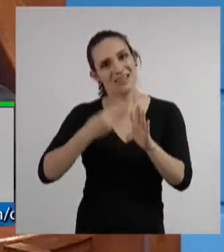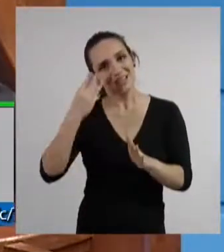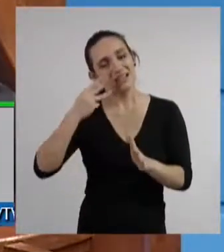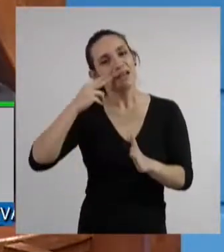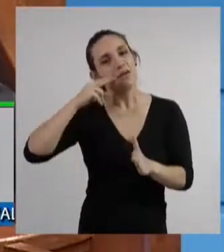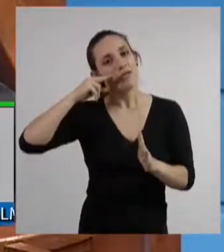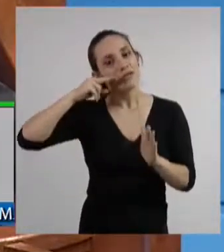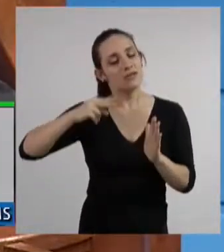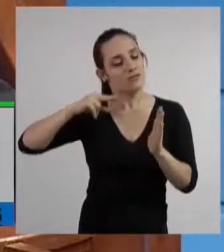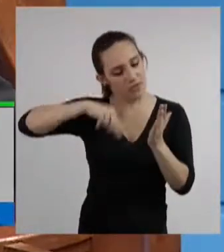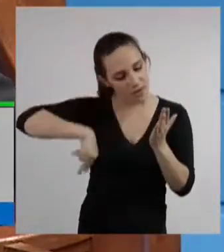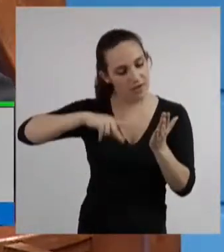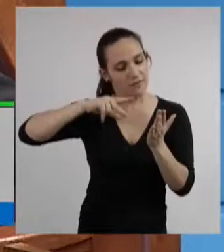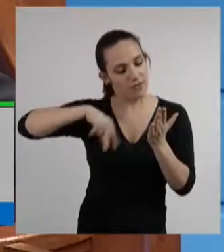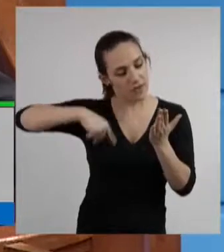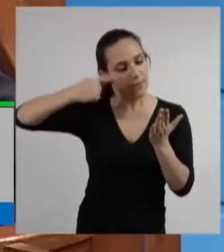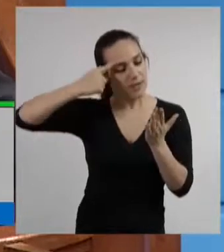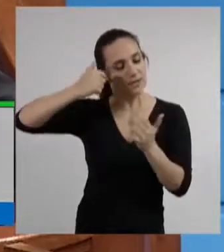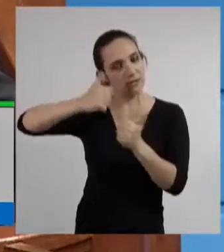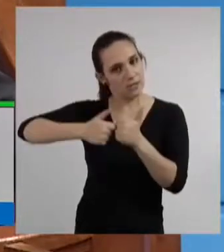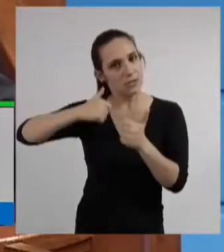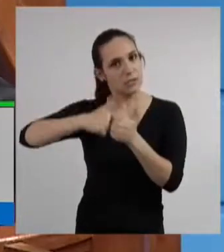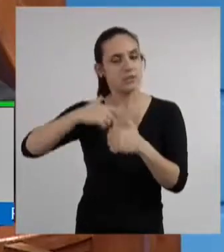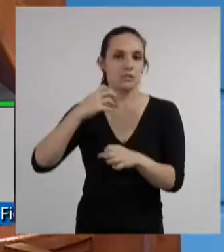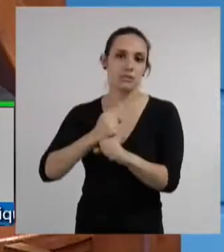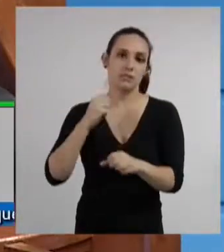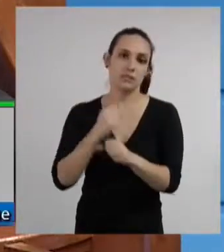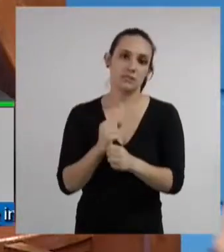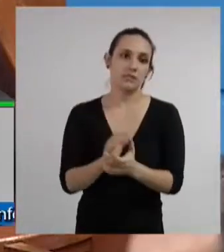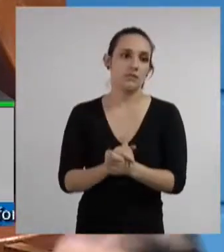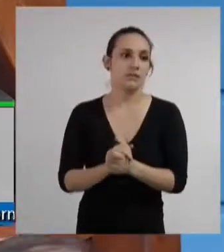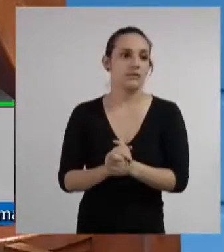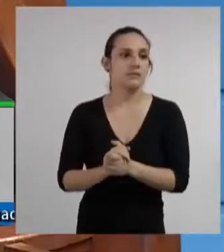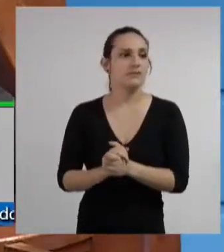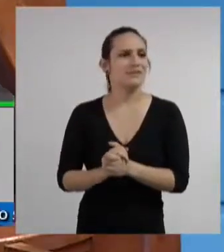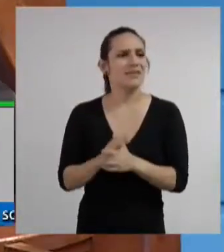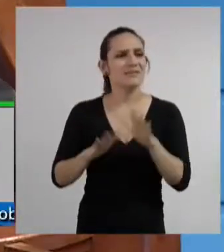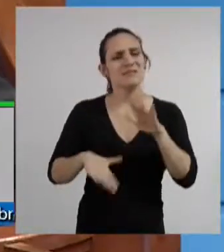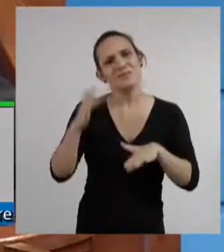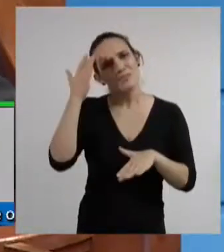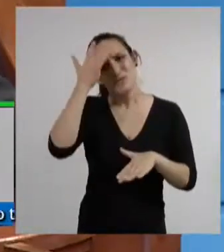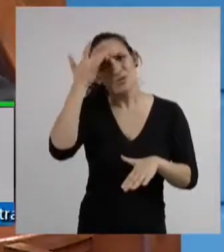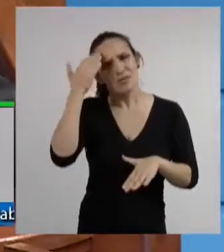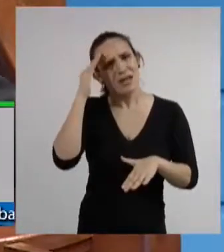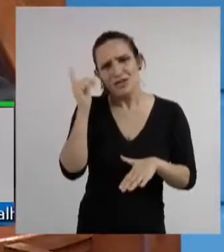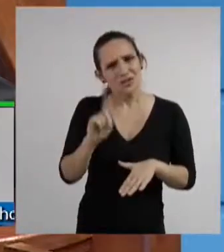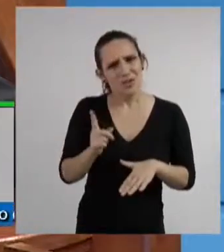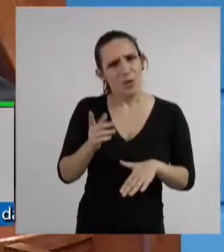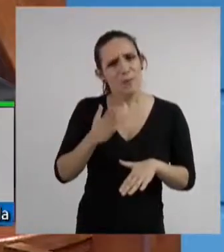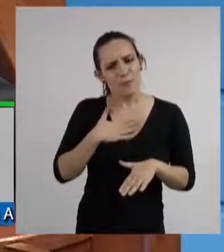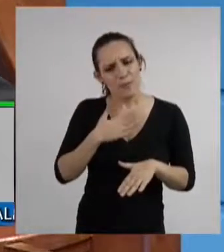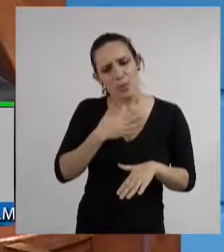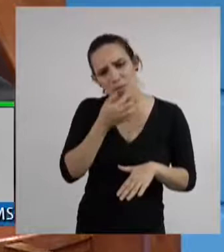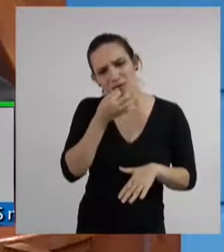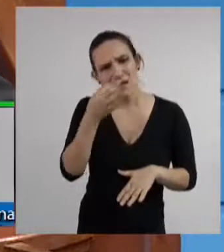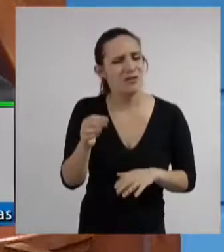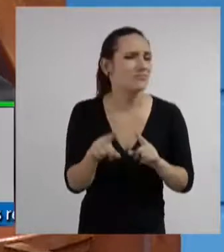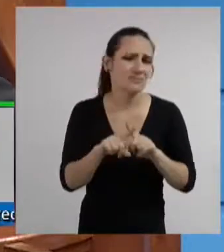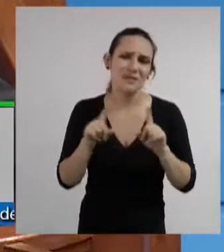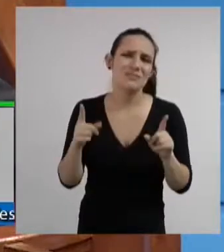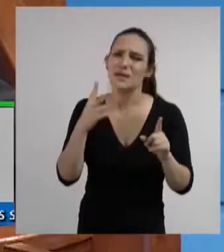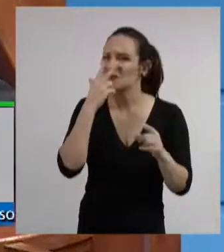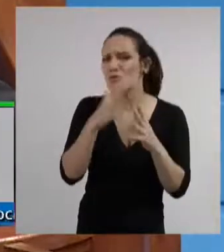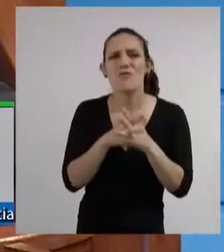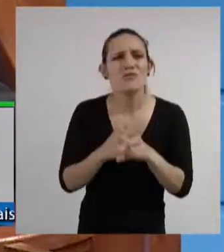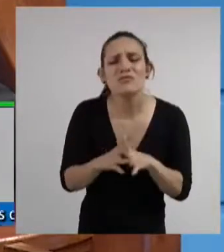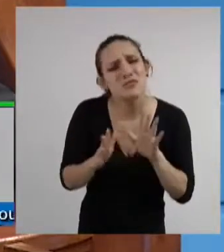é nesse aspecto que a gente chama atenção. E, às vezes, vou repetir, às vezes a gente é mal entendido aqui nessa casa em relação a isso.